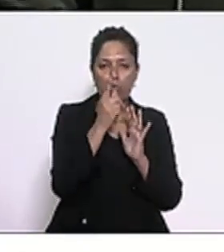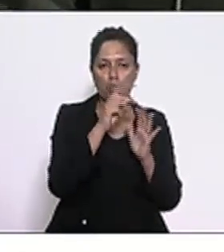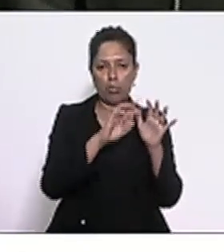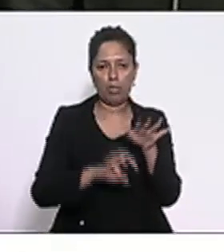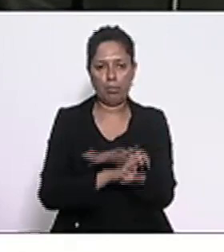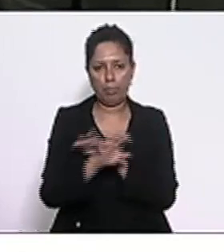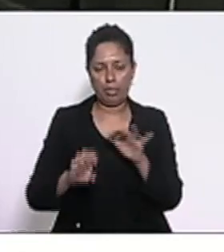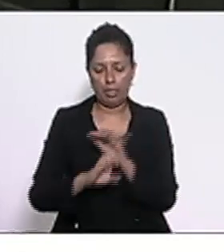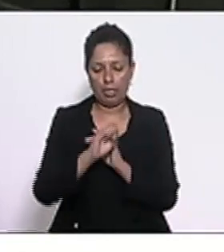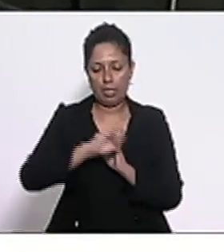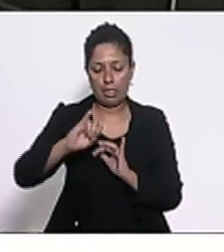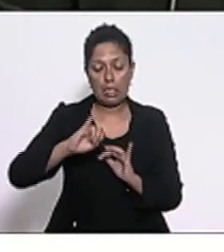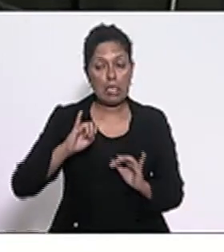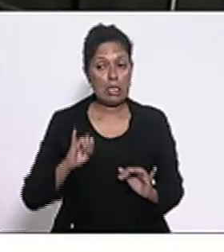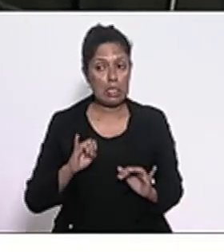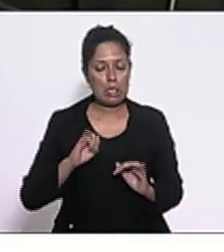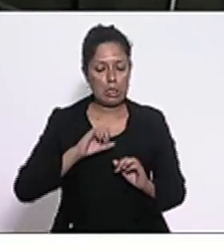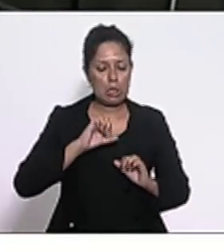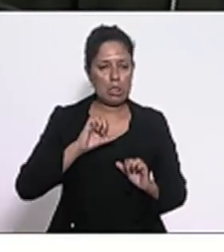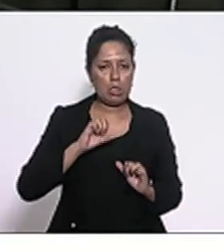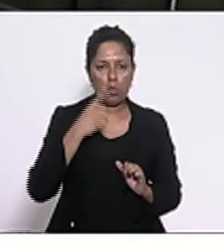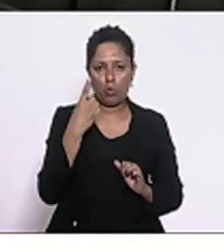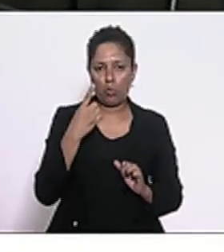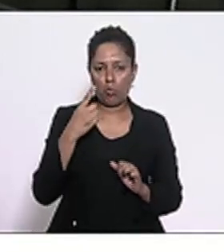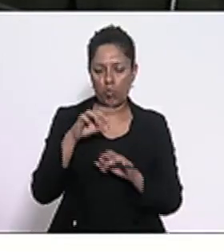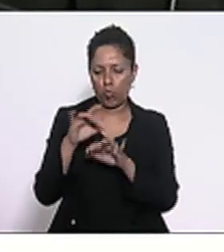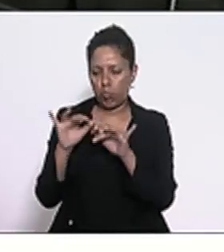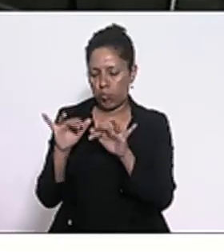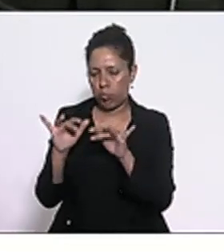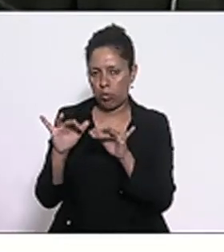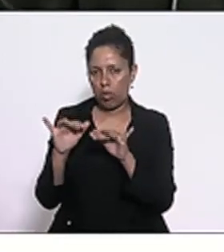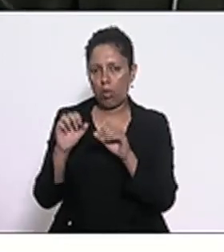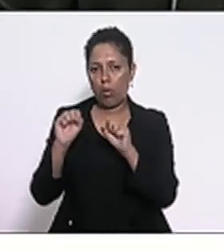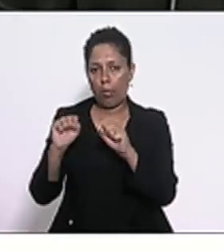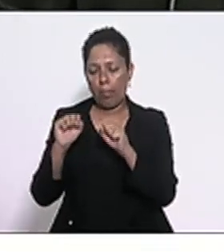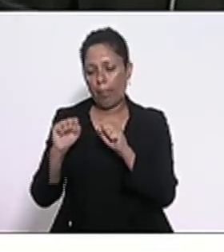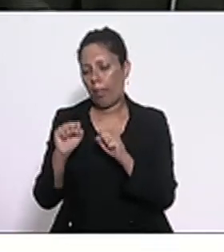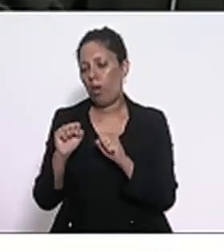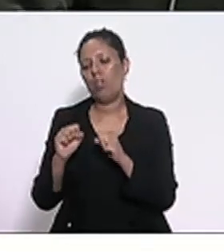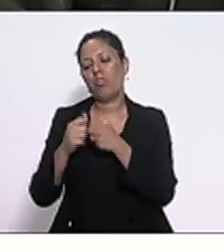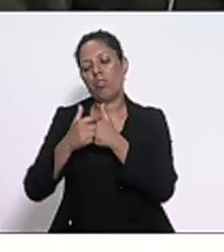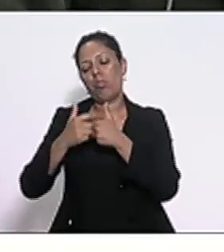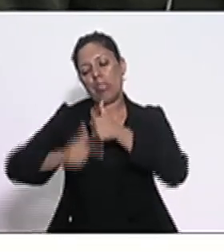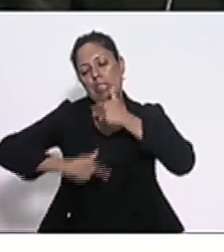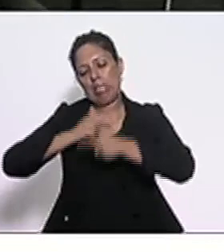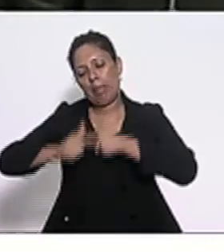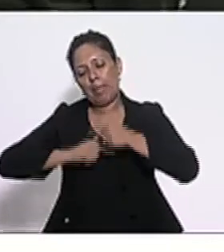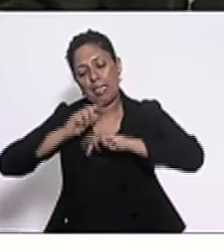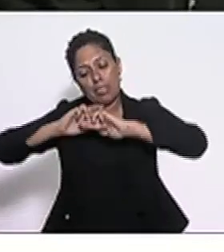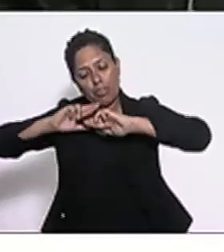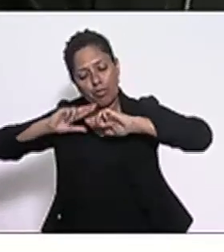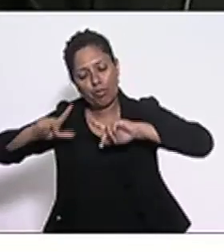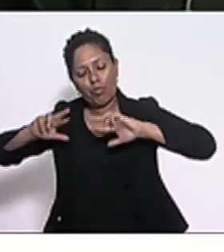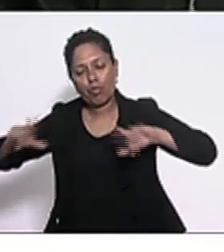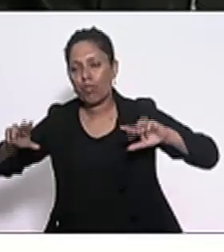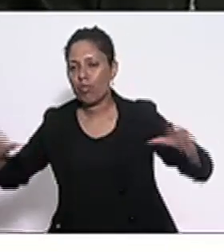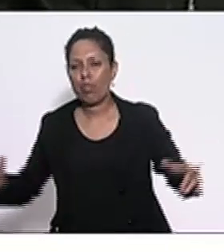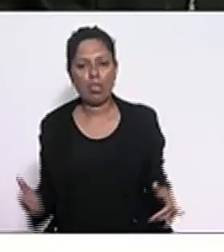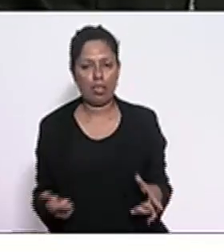plataforma baixa, um mesmo computador pode ser um servidor de e-mail, pode ser um servidor de banco de